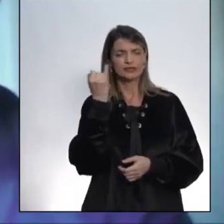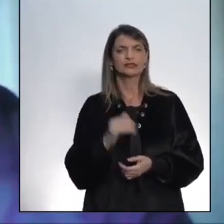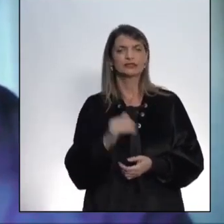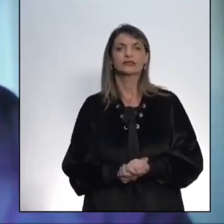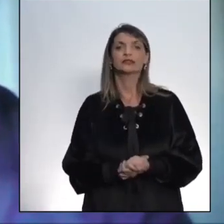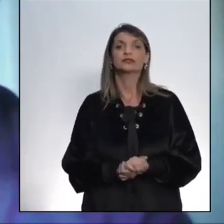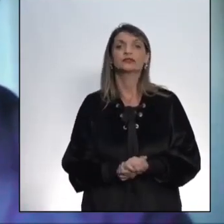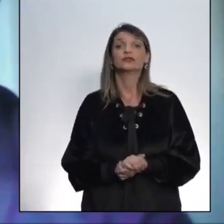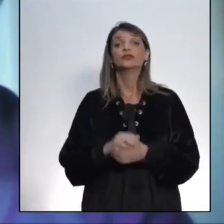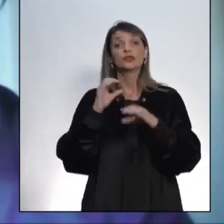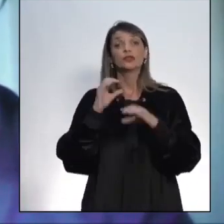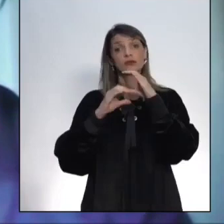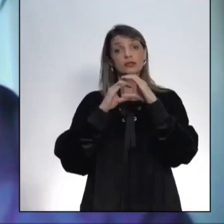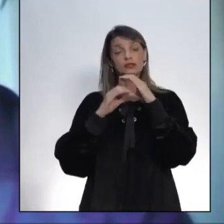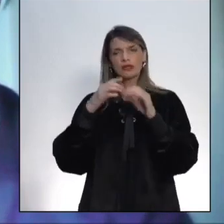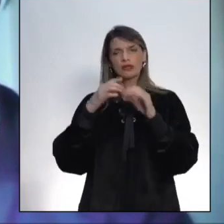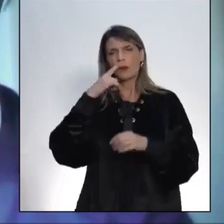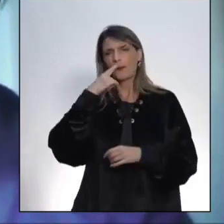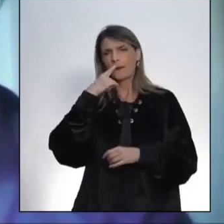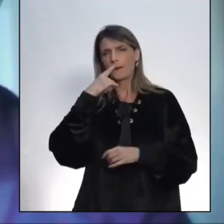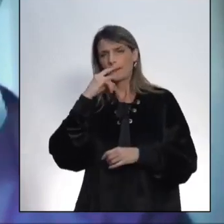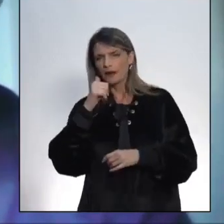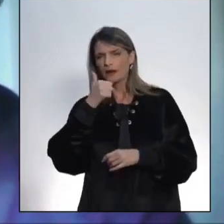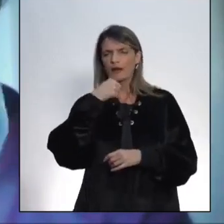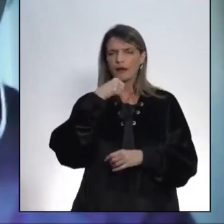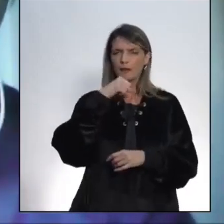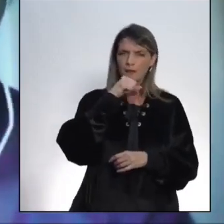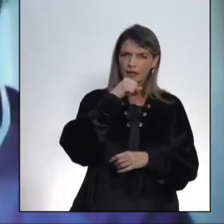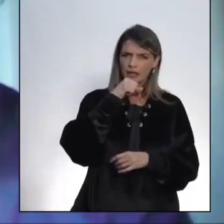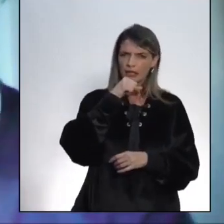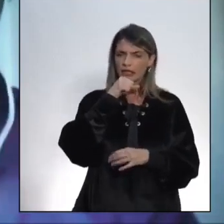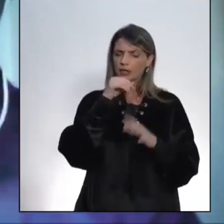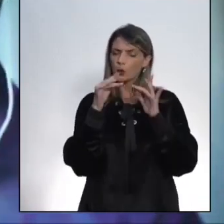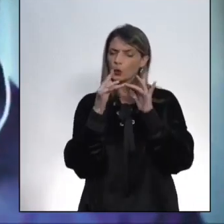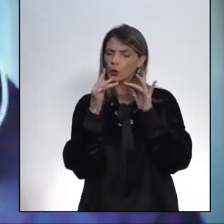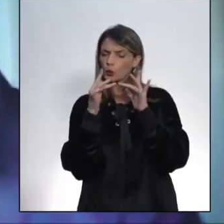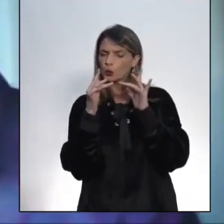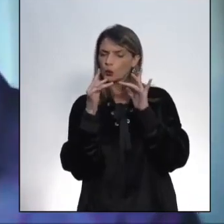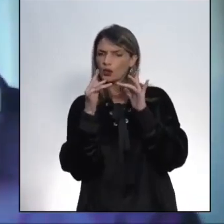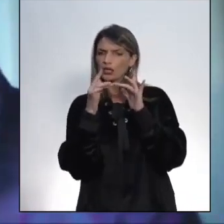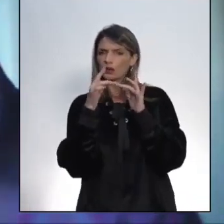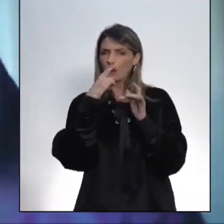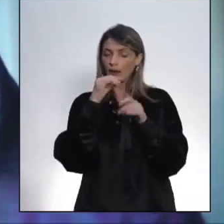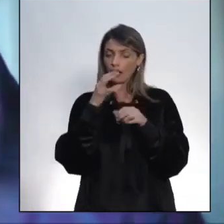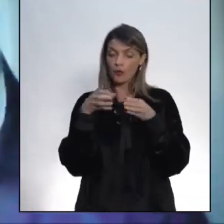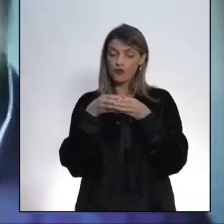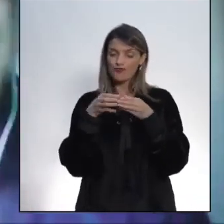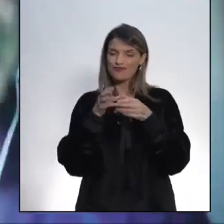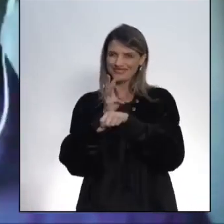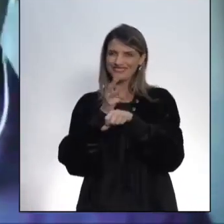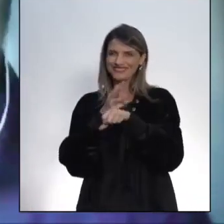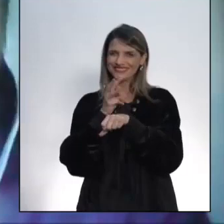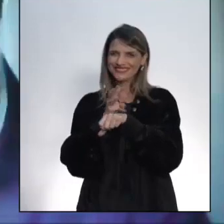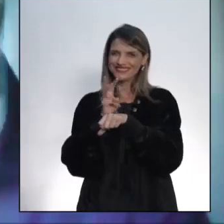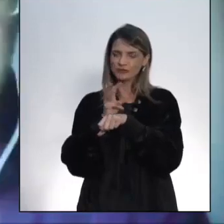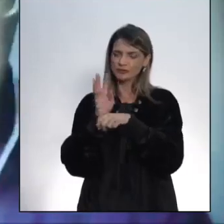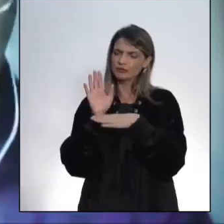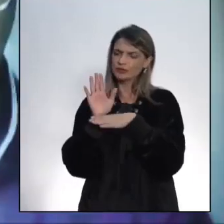de comunicação com os pais, que eu tenho tido muito ativas agora ultimamente, com alunos e pais em grupos de WhatsApp, para orientar coisas